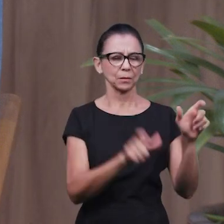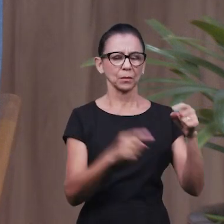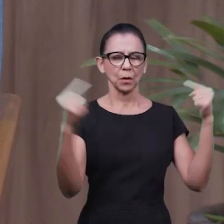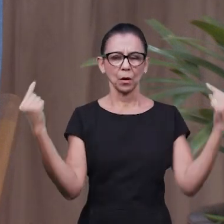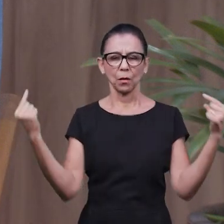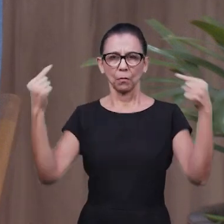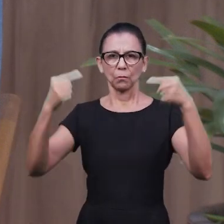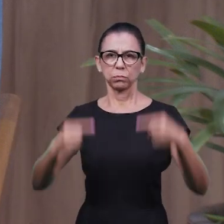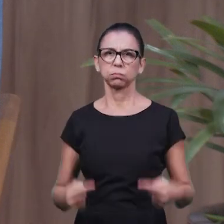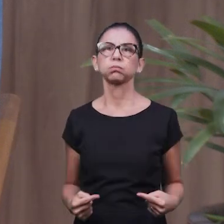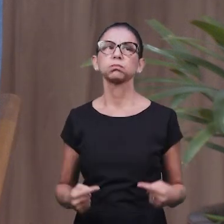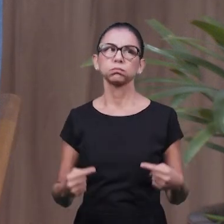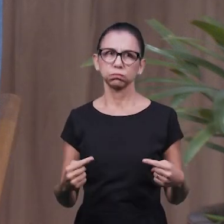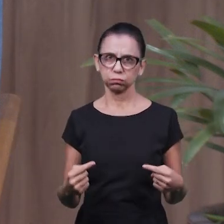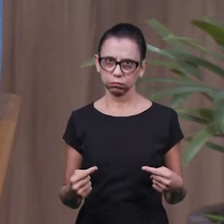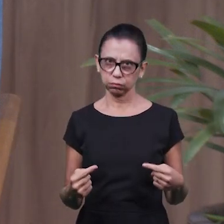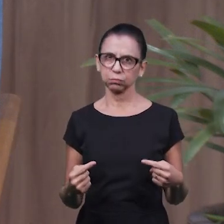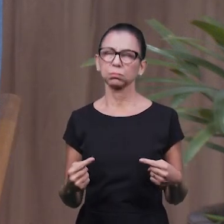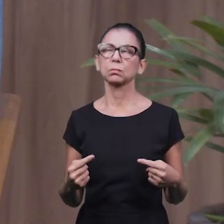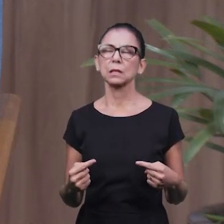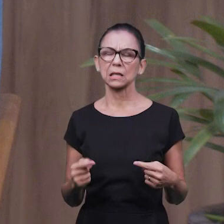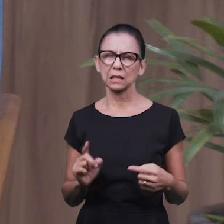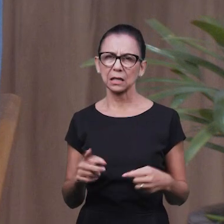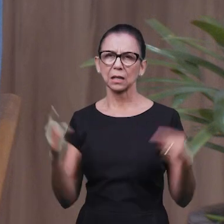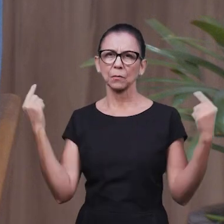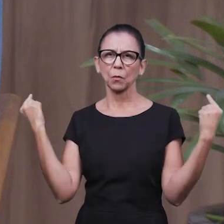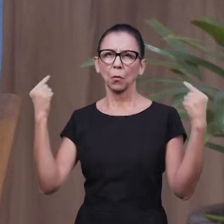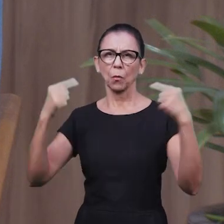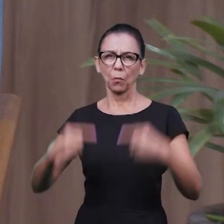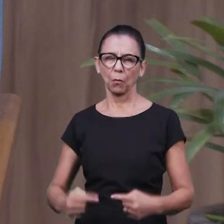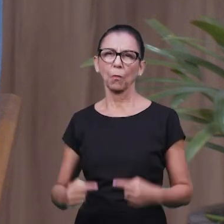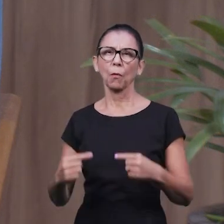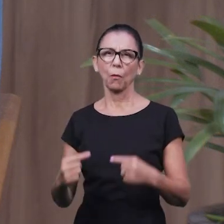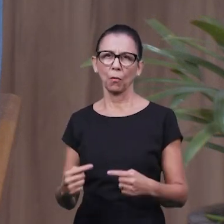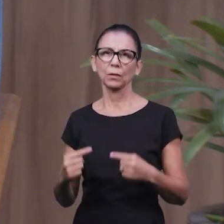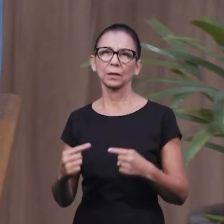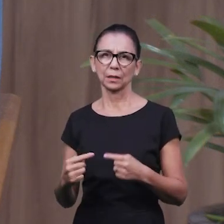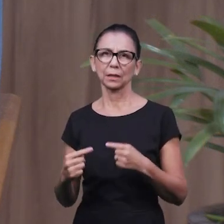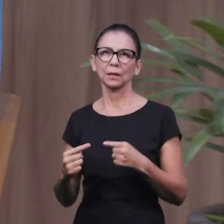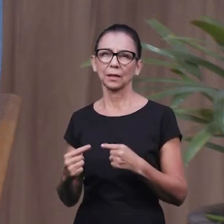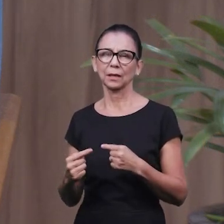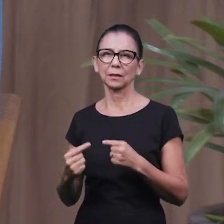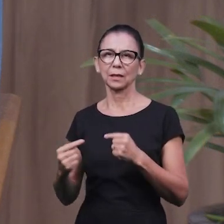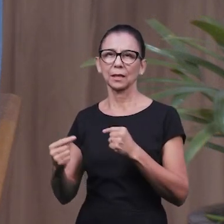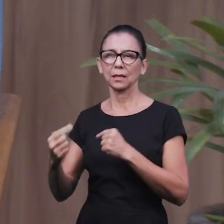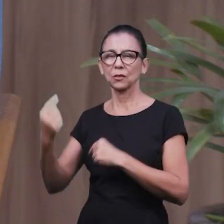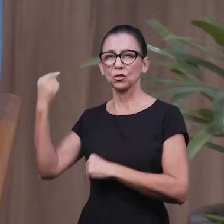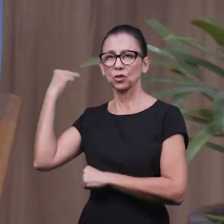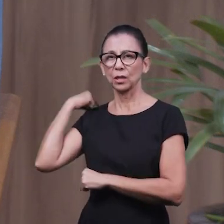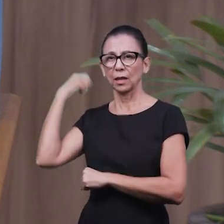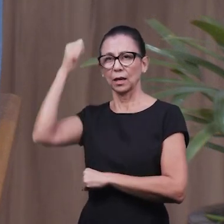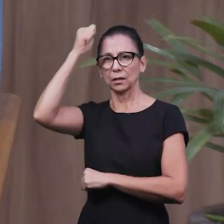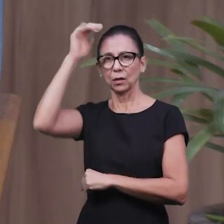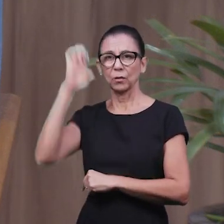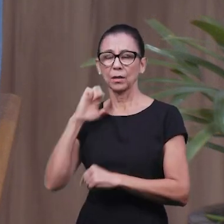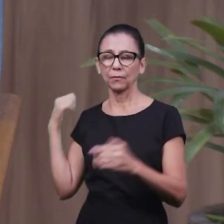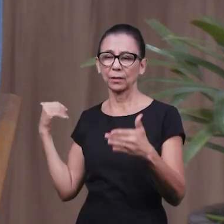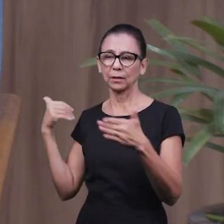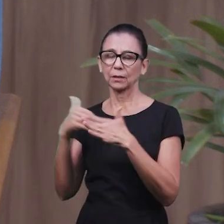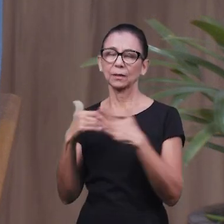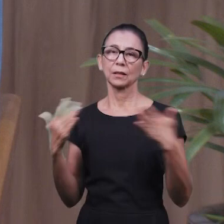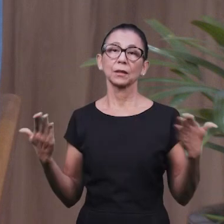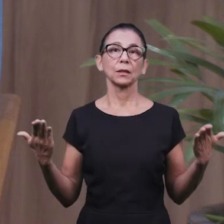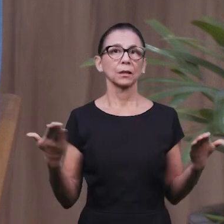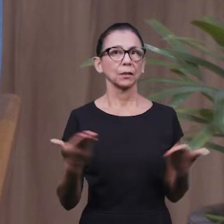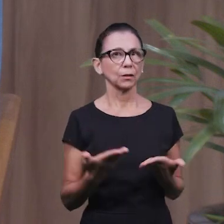pronunciaram, seja na ação contrária àquilo que o Senhor orientou para Adão e Eva, até os nossos